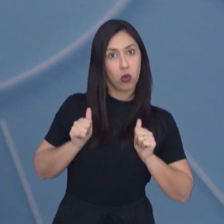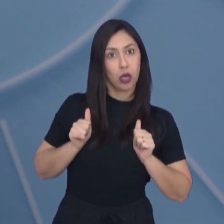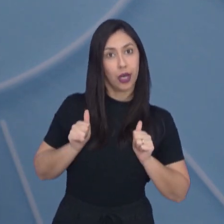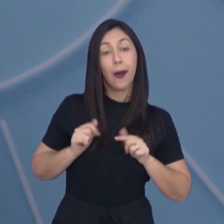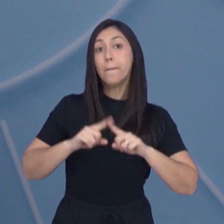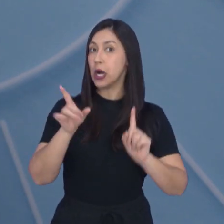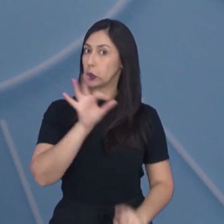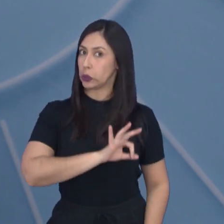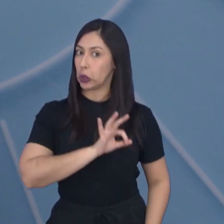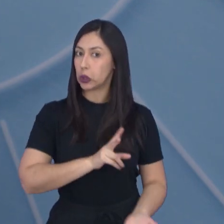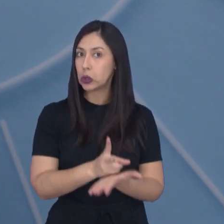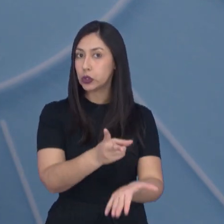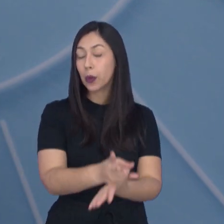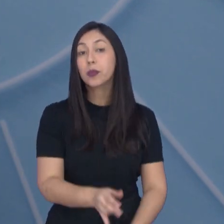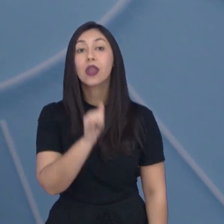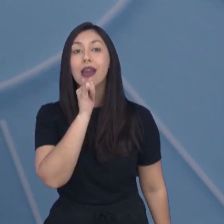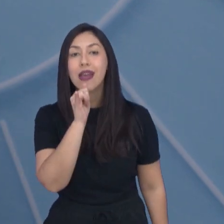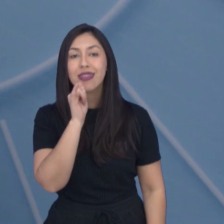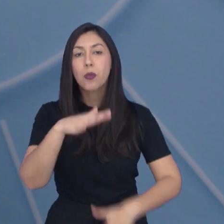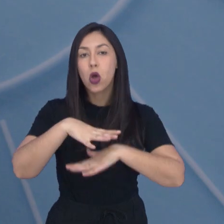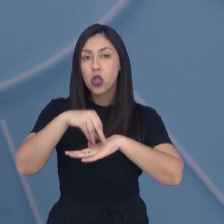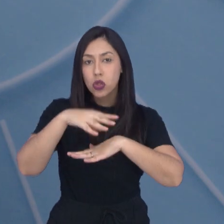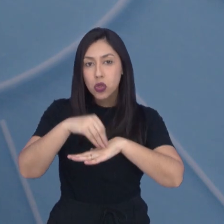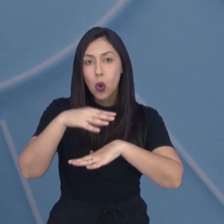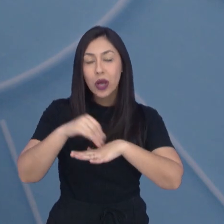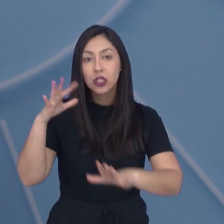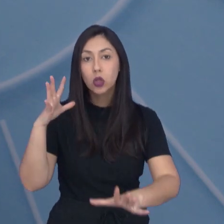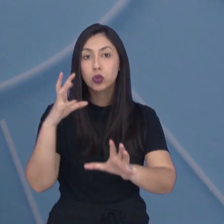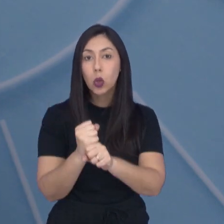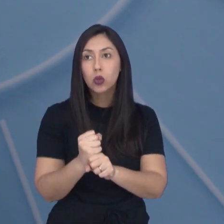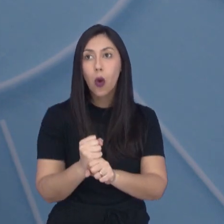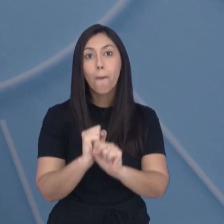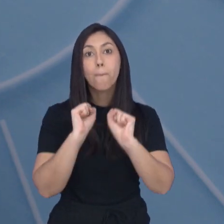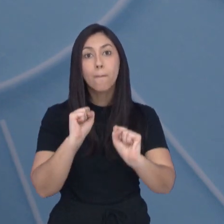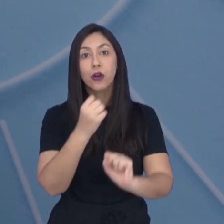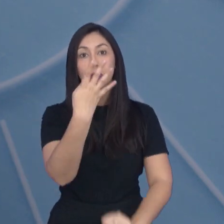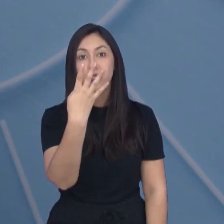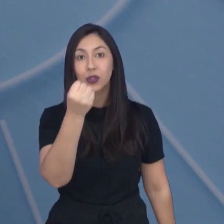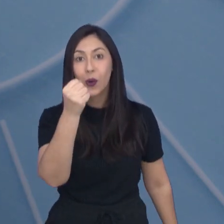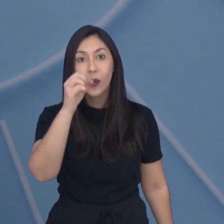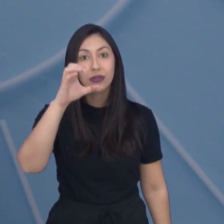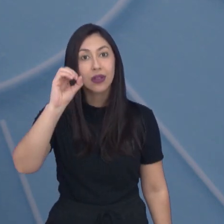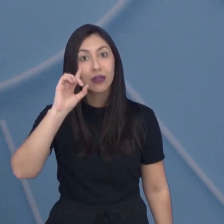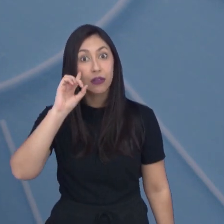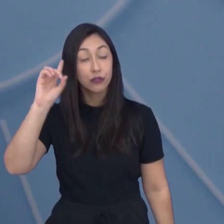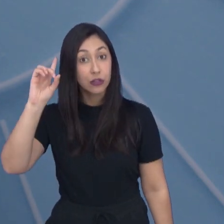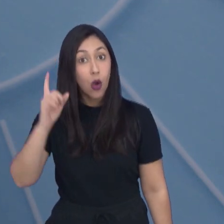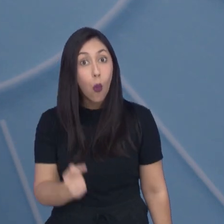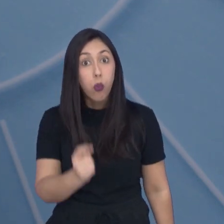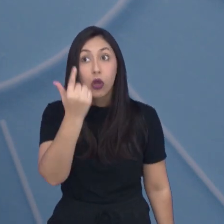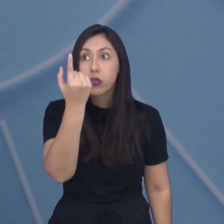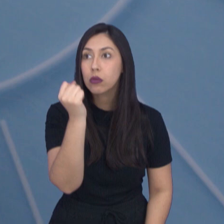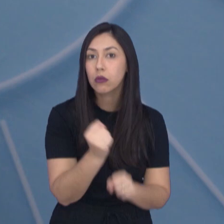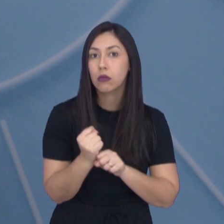só um exemplo, vamos trazer a Suécia, que lá são 480 dias, ou seja, quase um ano aqui de licença,